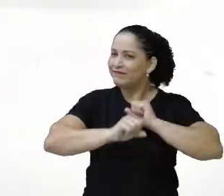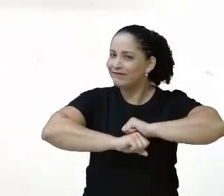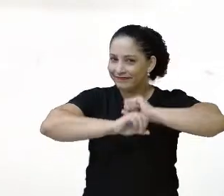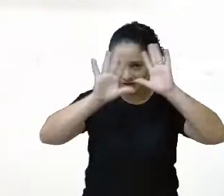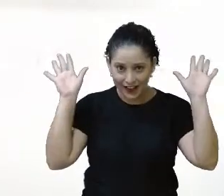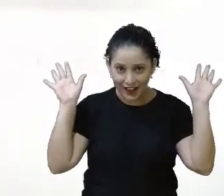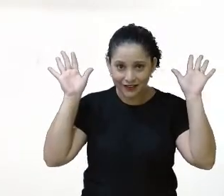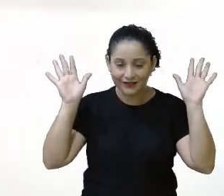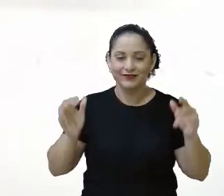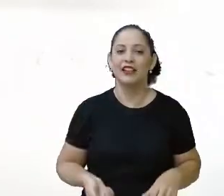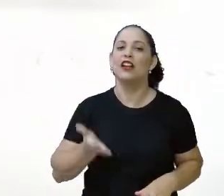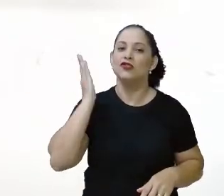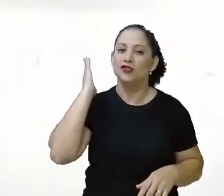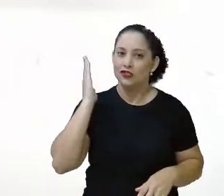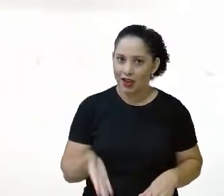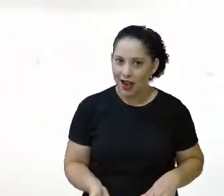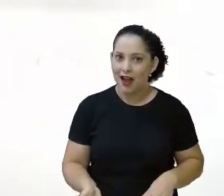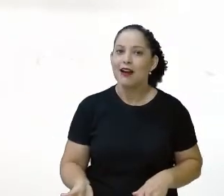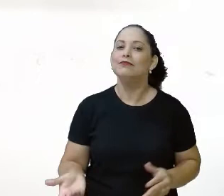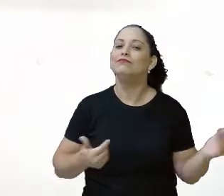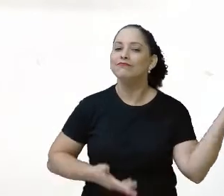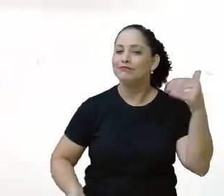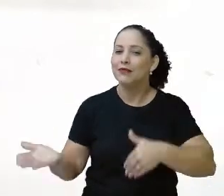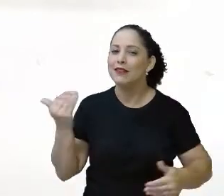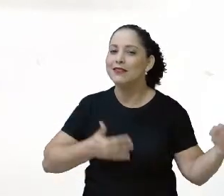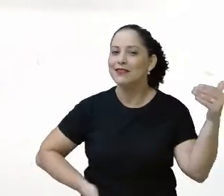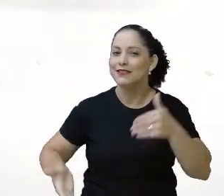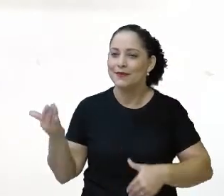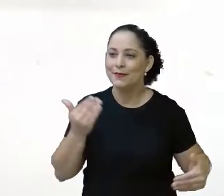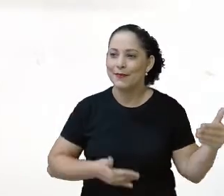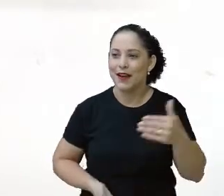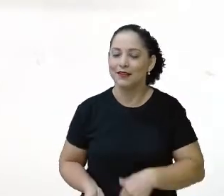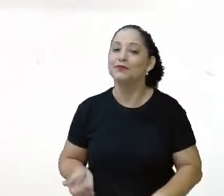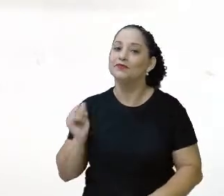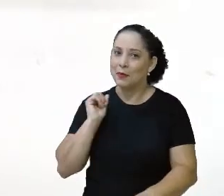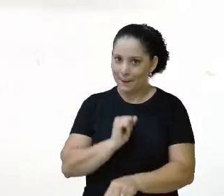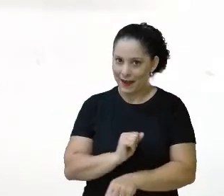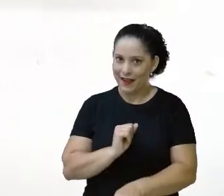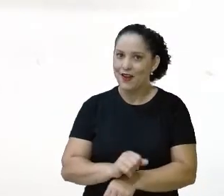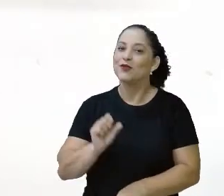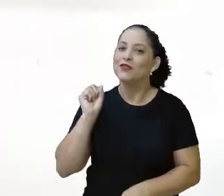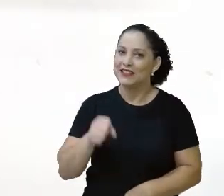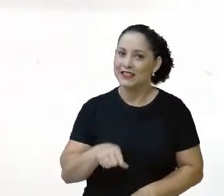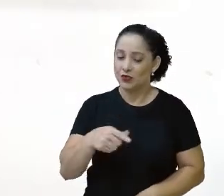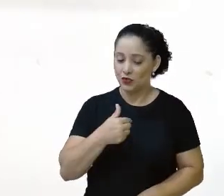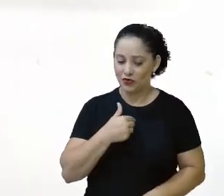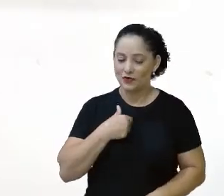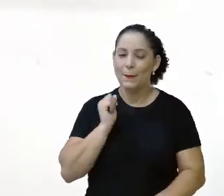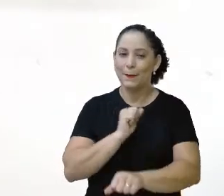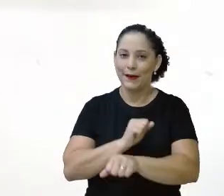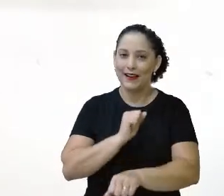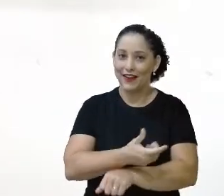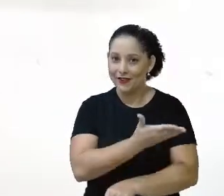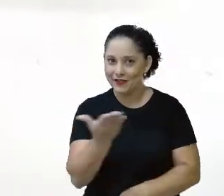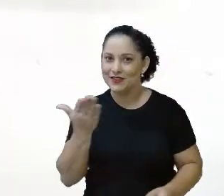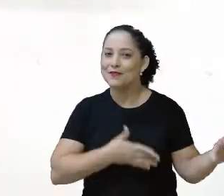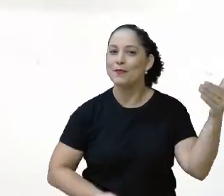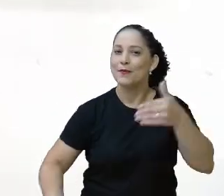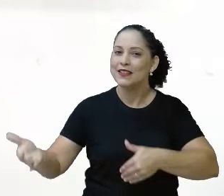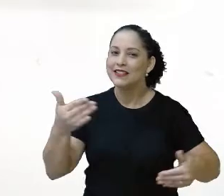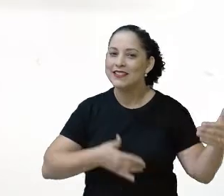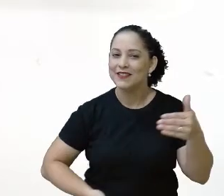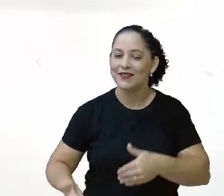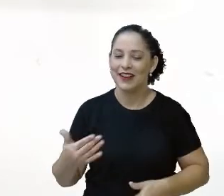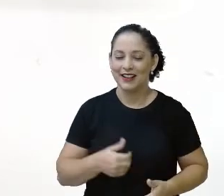atenção? Já estão aí comigo? Eu espero que sim, eu estou aguardando, viu, gente? Participem!